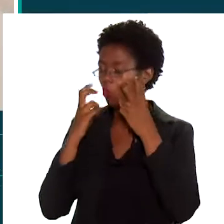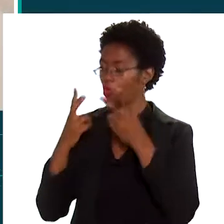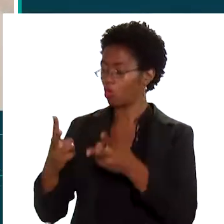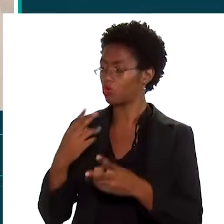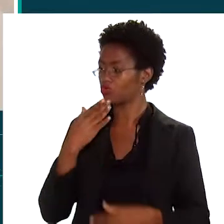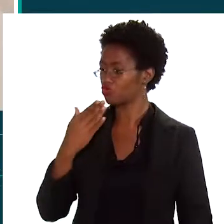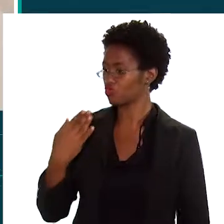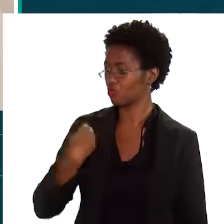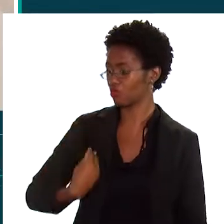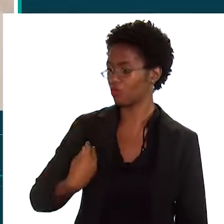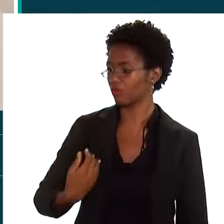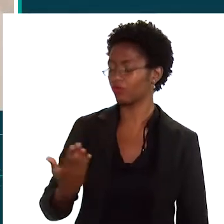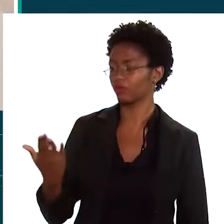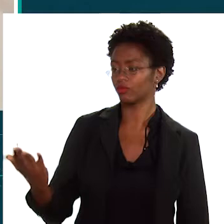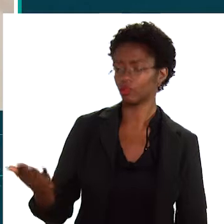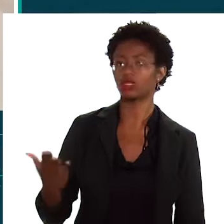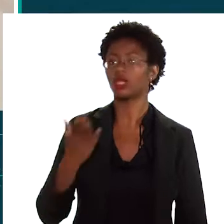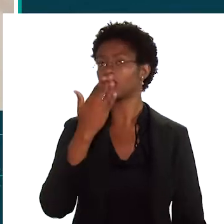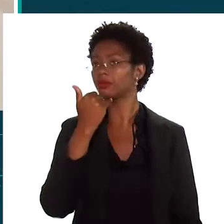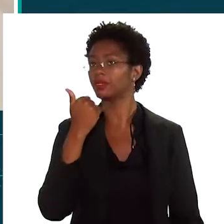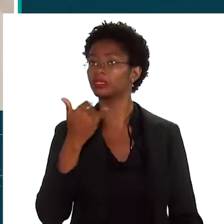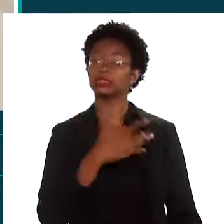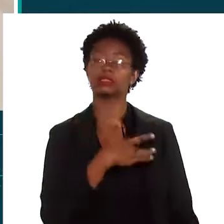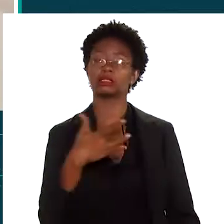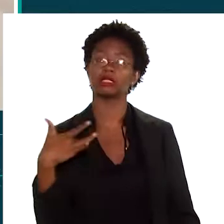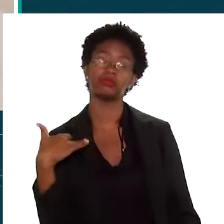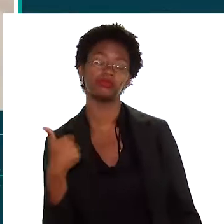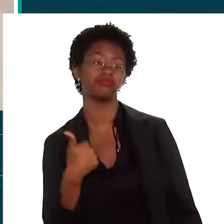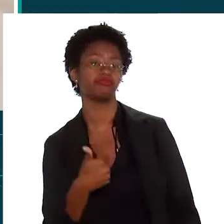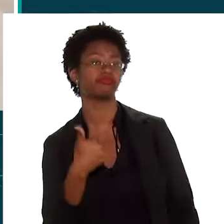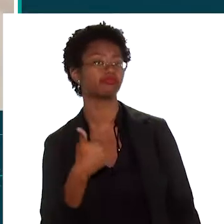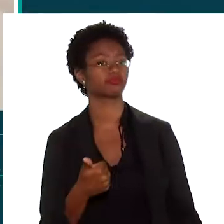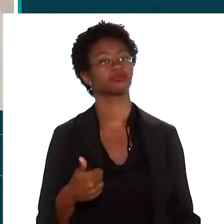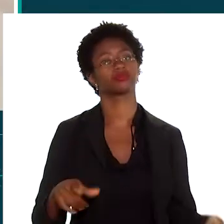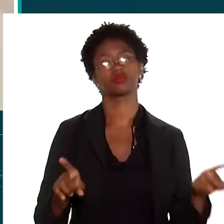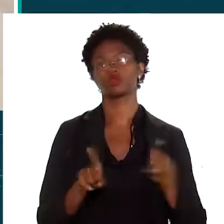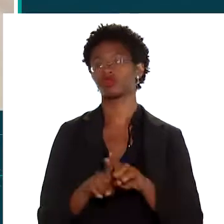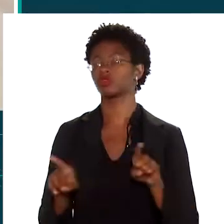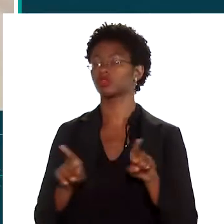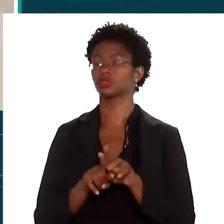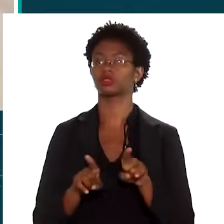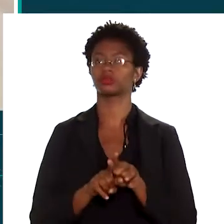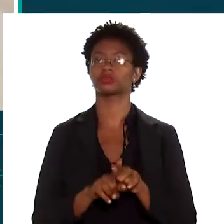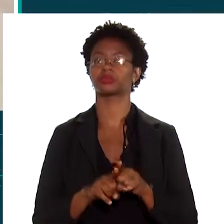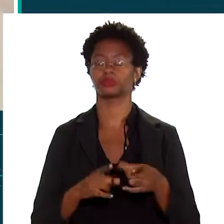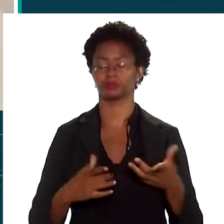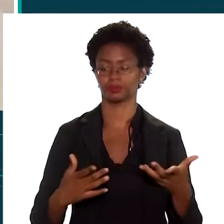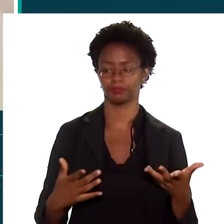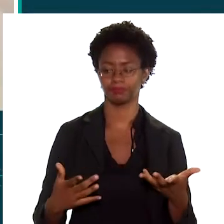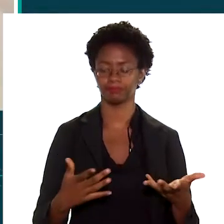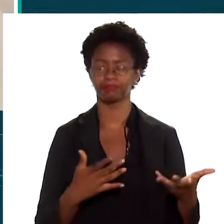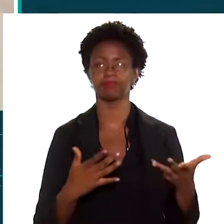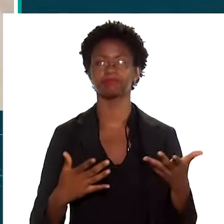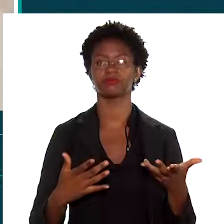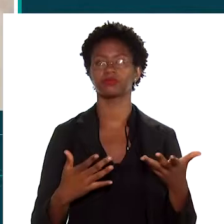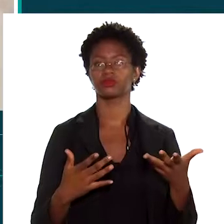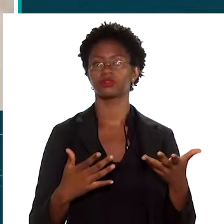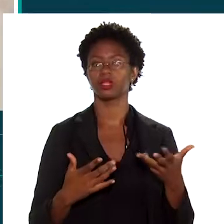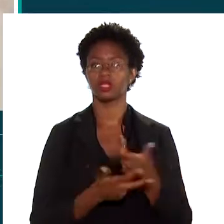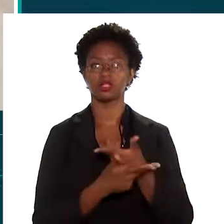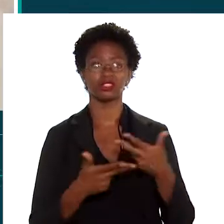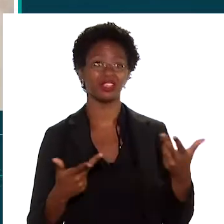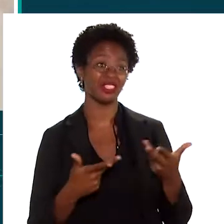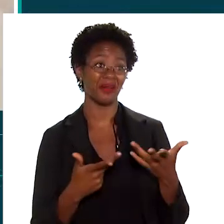eu olho o estilo de vida, não só com a alimentação saudável, com a introdução de brássicas, que são os